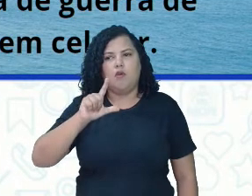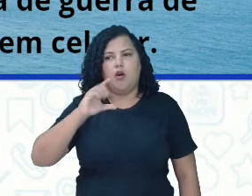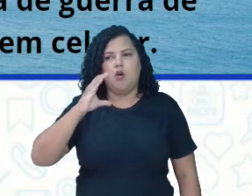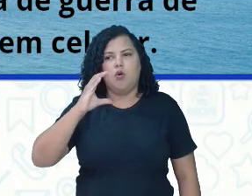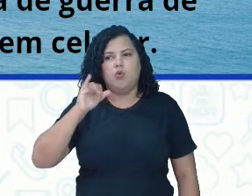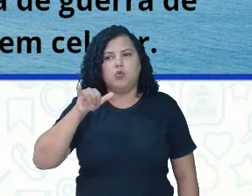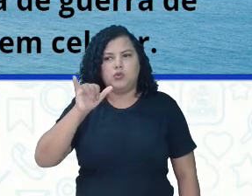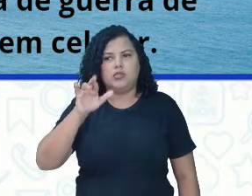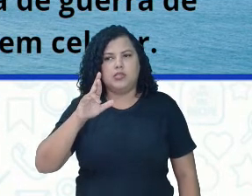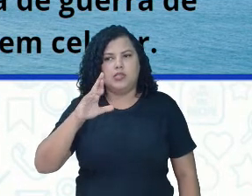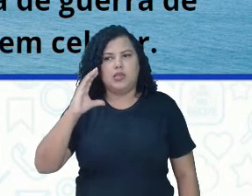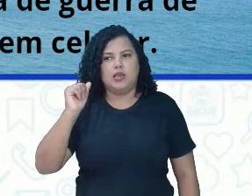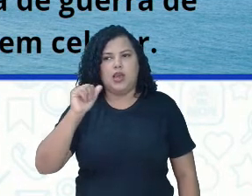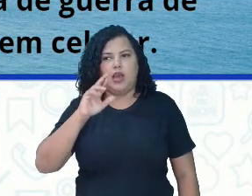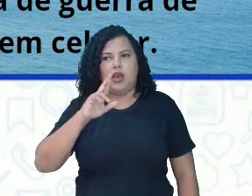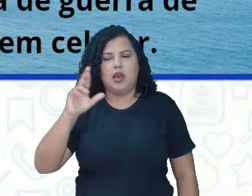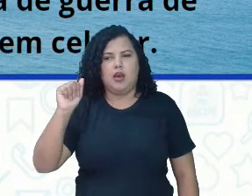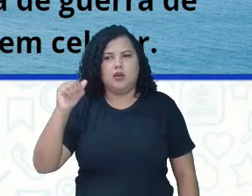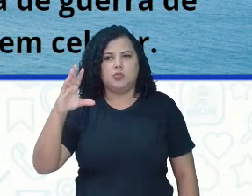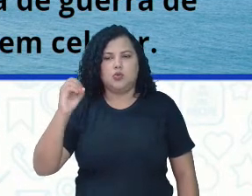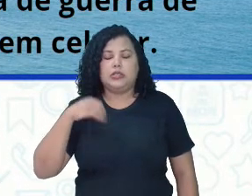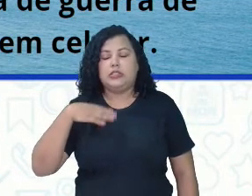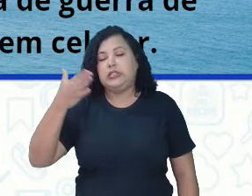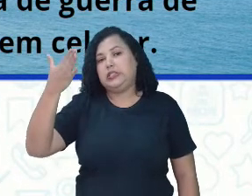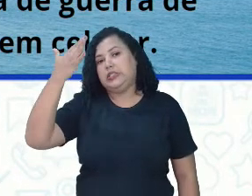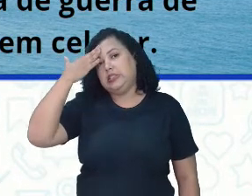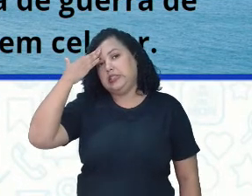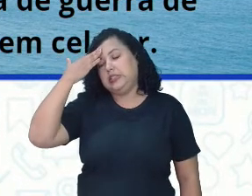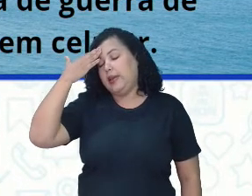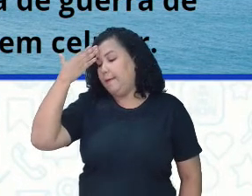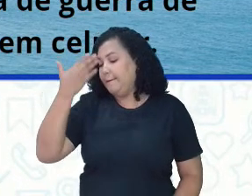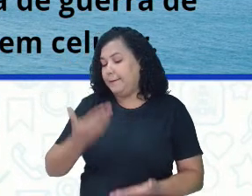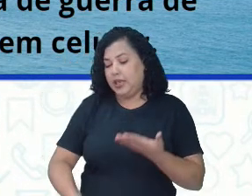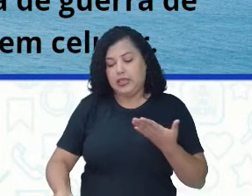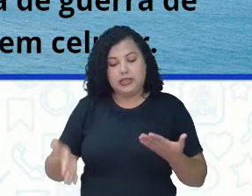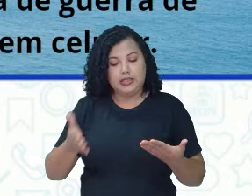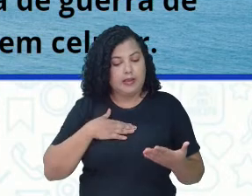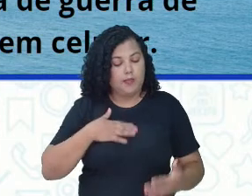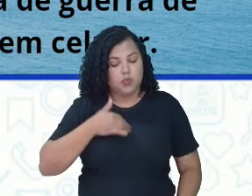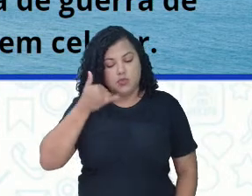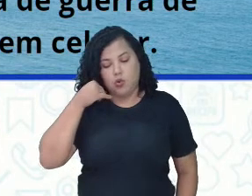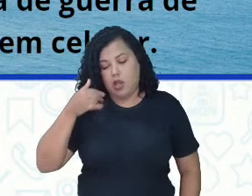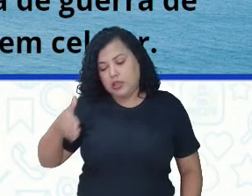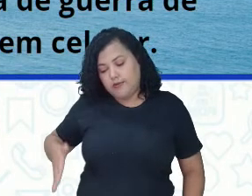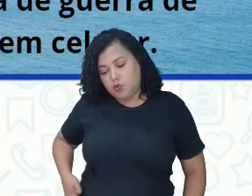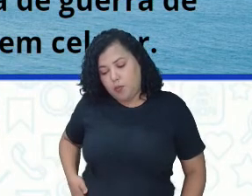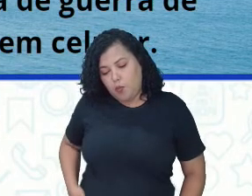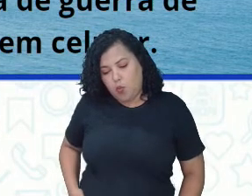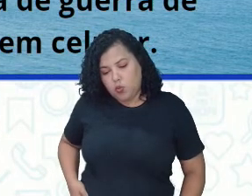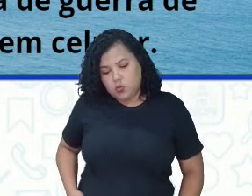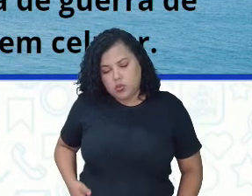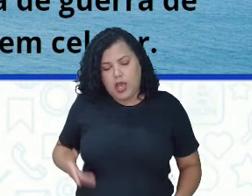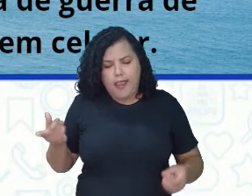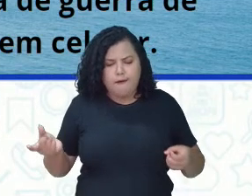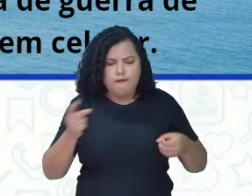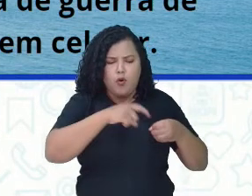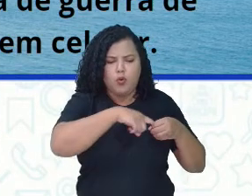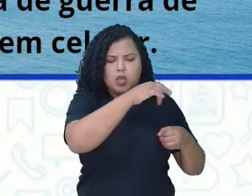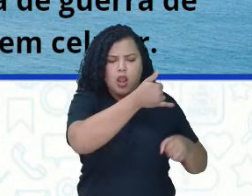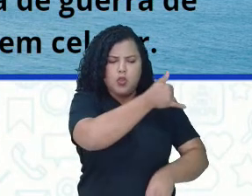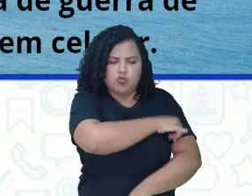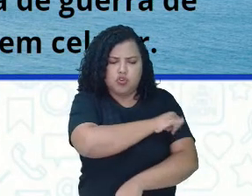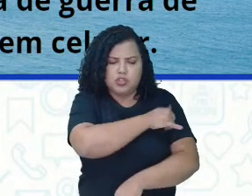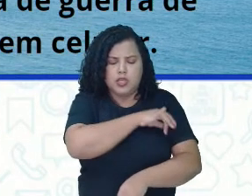O inevitável aconteceu. Perdi meu celular. Estava no bolso da calça. Voltei do Rio de Janeiro.